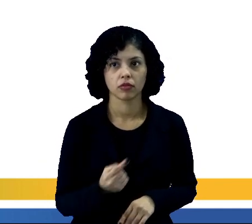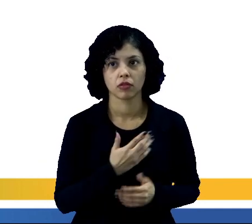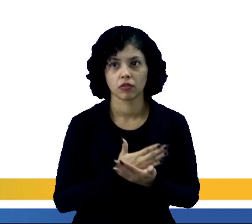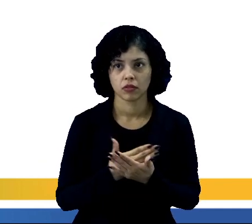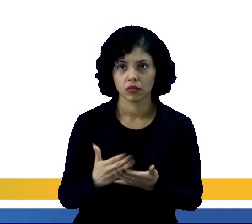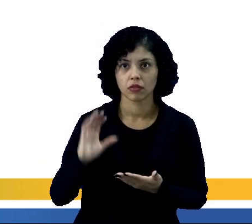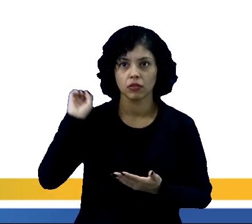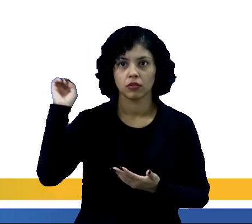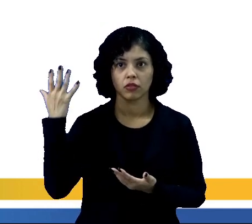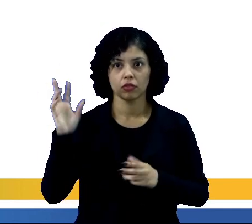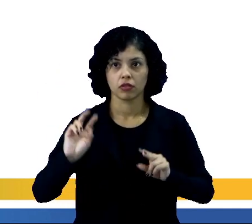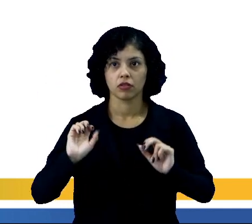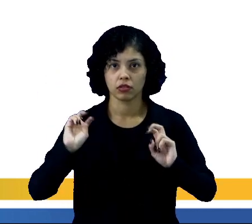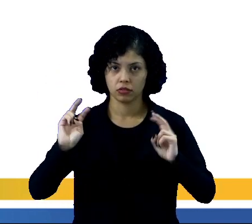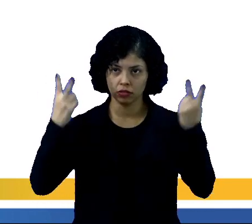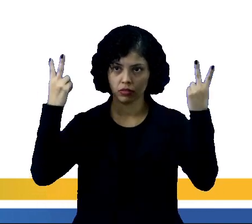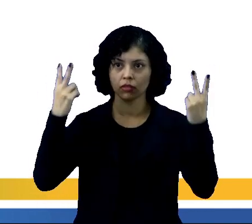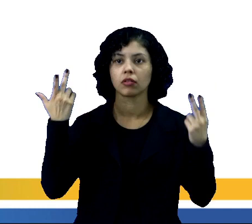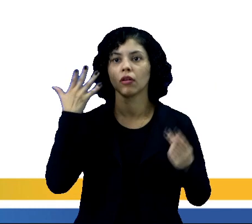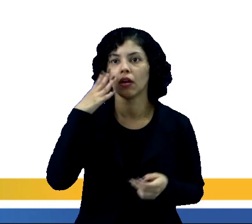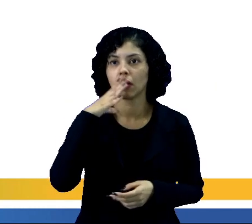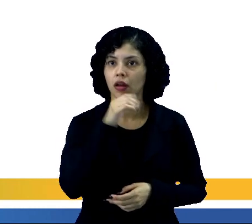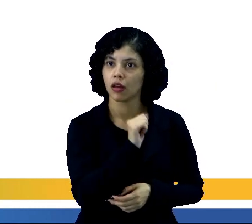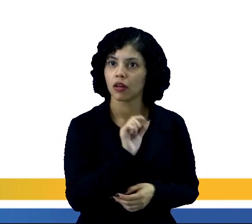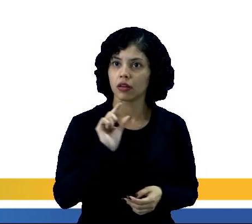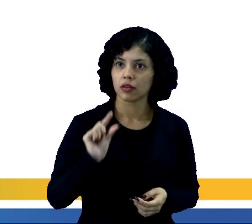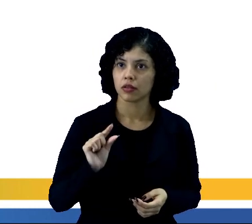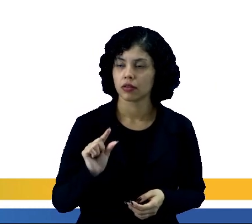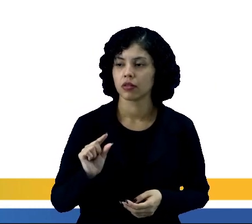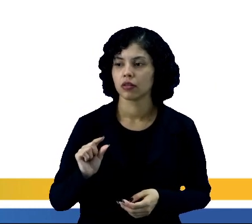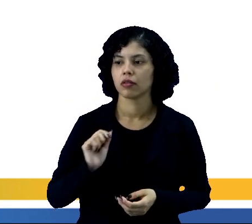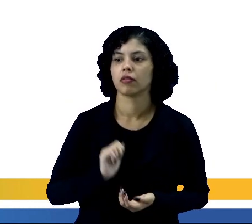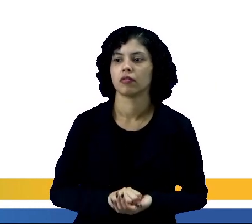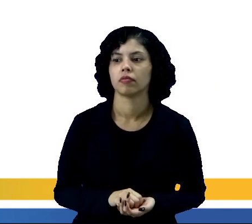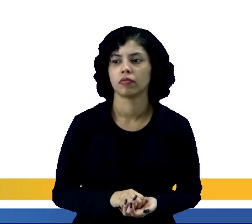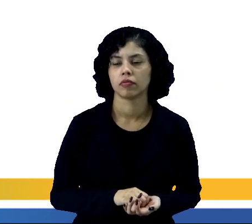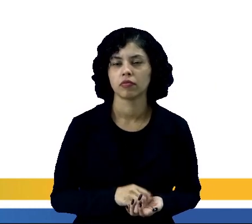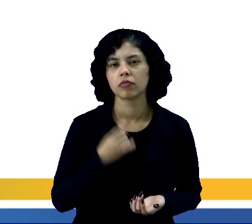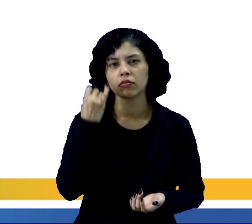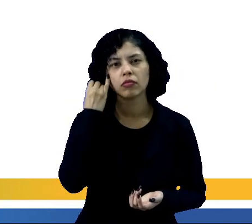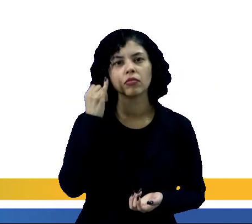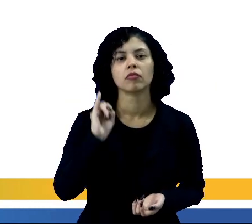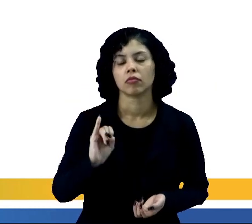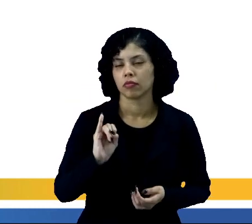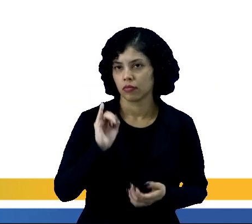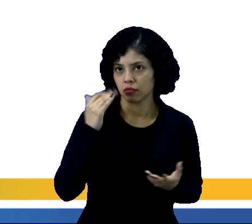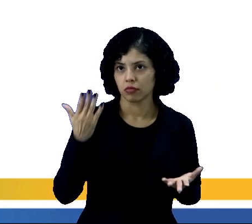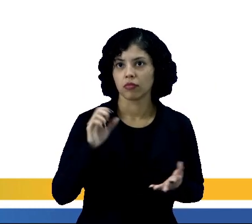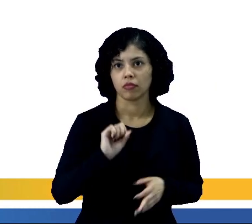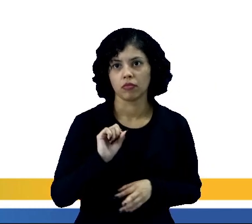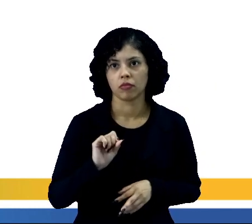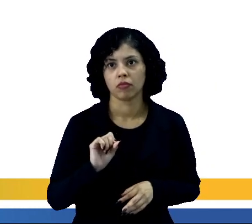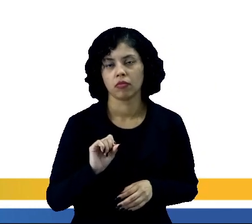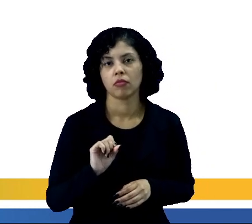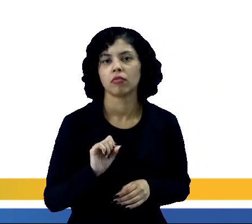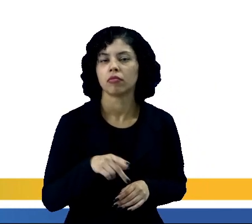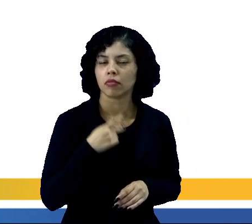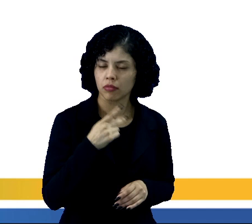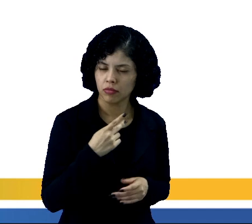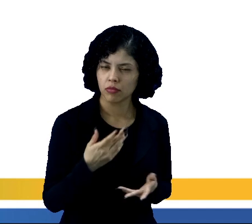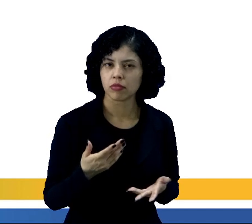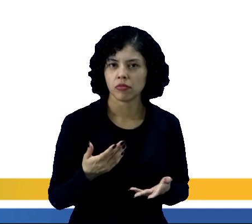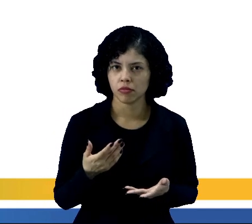né, acostumados com vitórias rápidas, né, eles tinham poucos suprimentos, né, a ideia do Blitzkrieg, né, eles